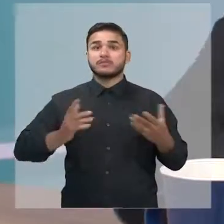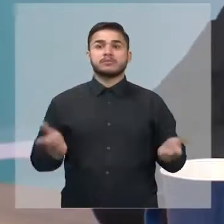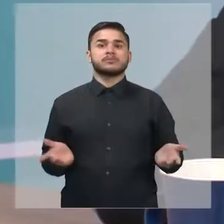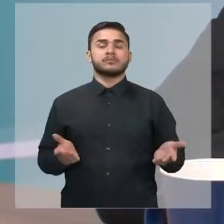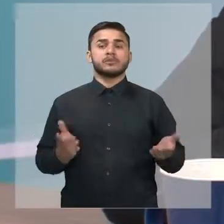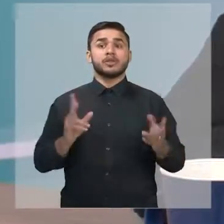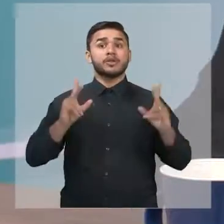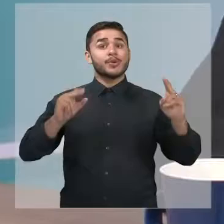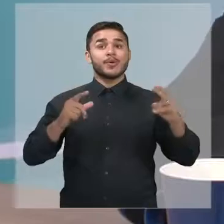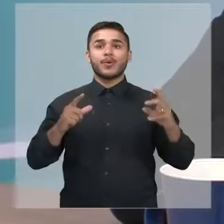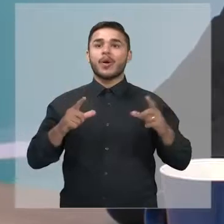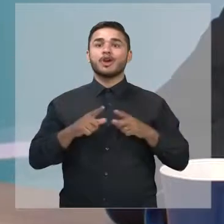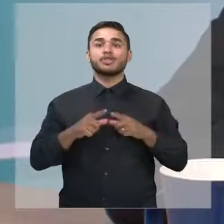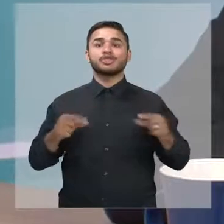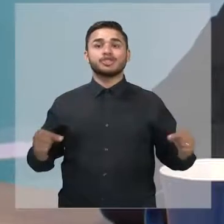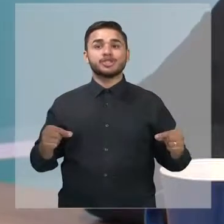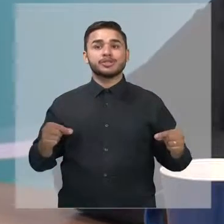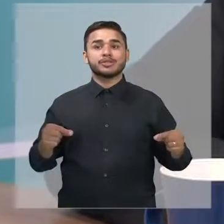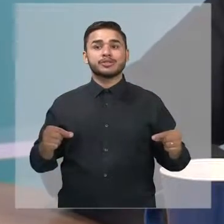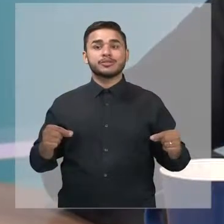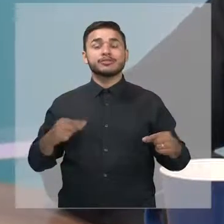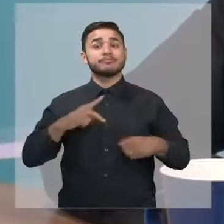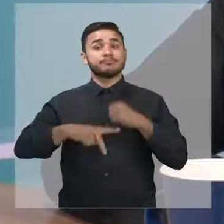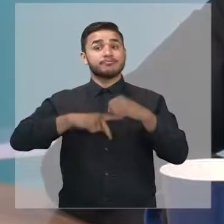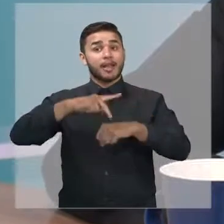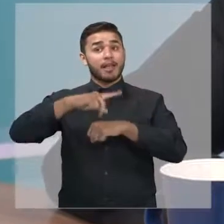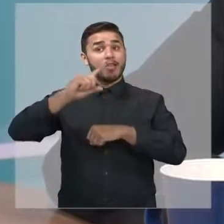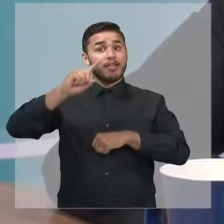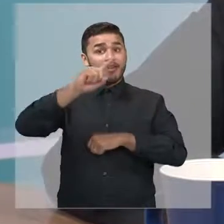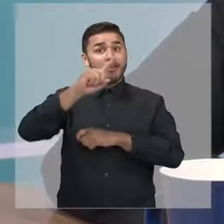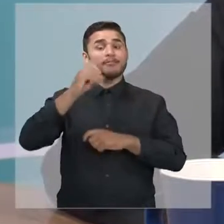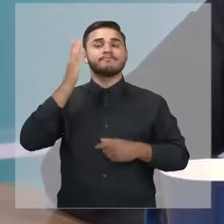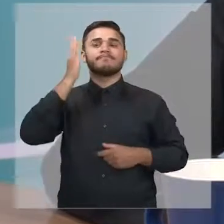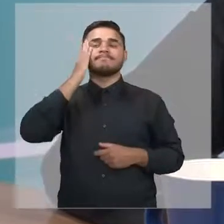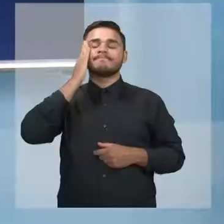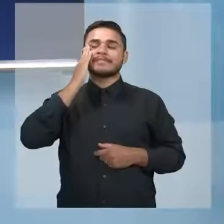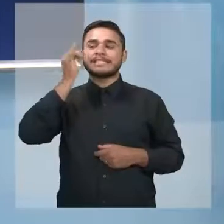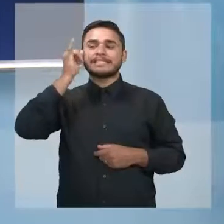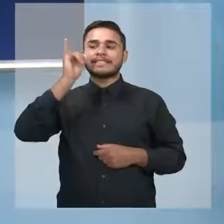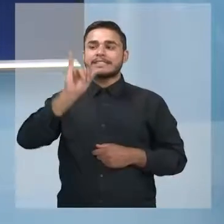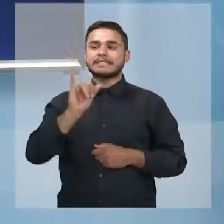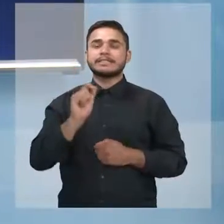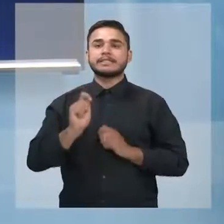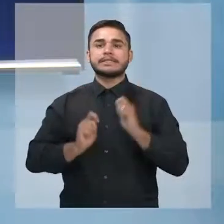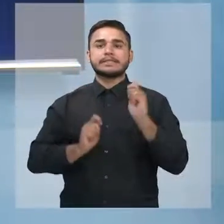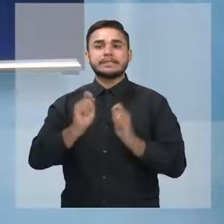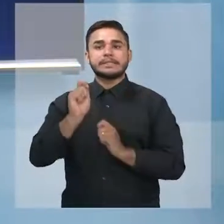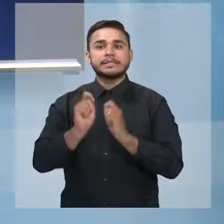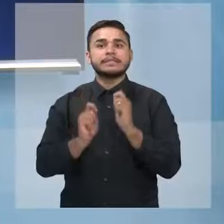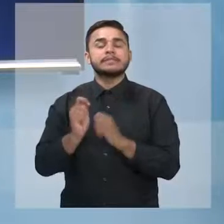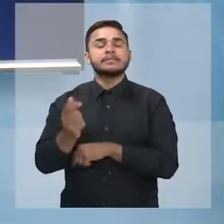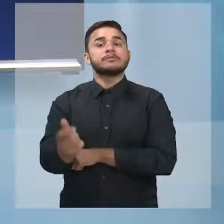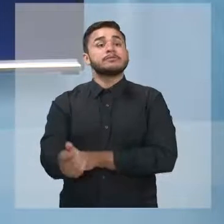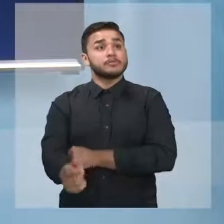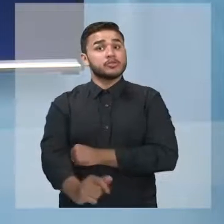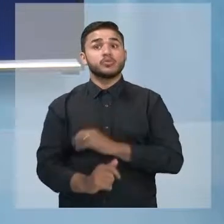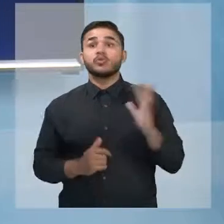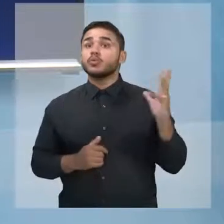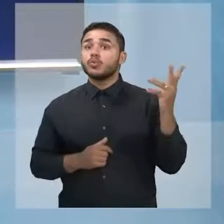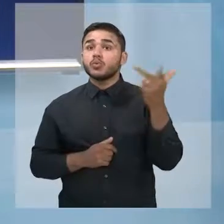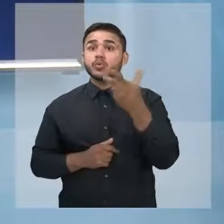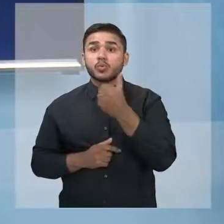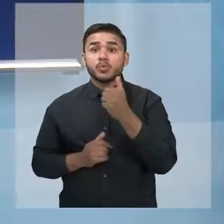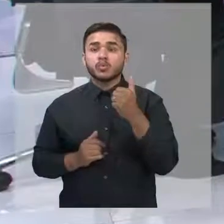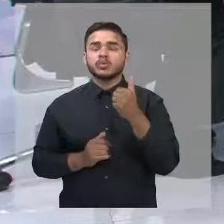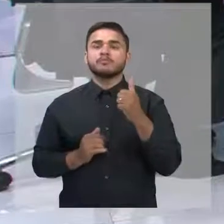zelar pelo bem comum, pelo interesse coletivo. Por outro lado, o que é que se percebe no Brasil? um cidadão desse, ele devia ser um